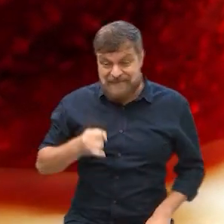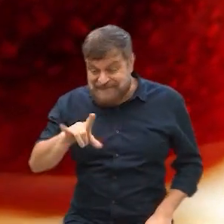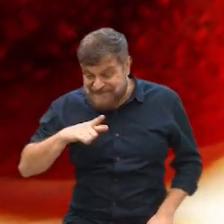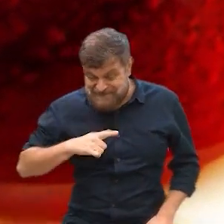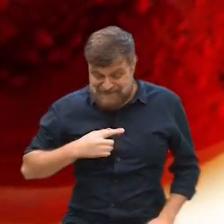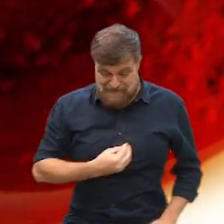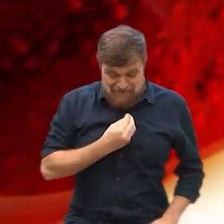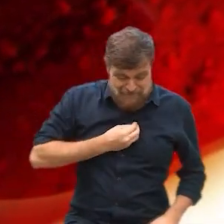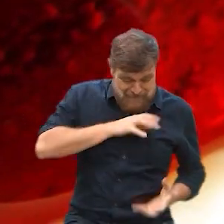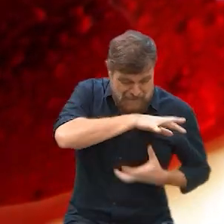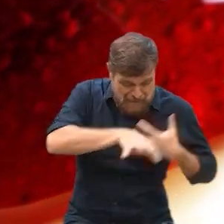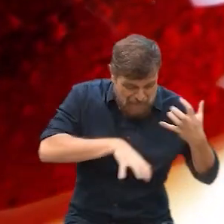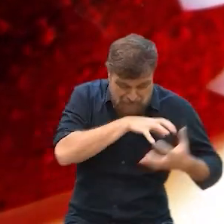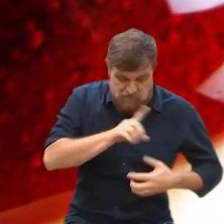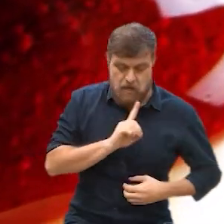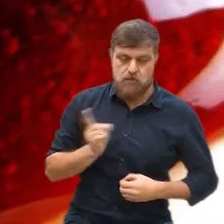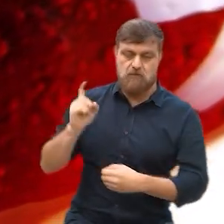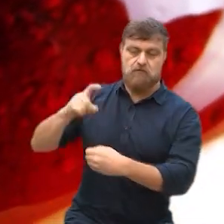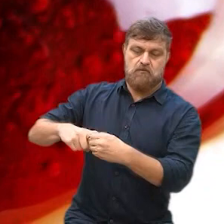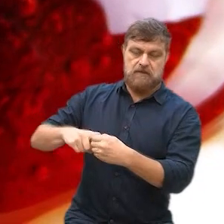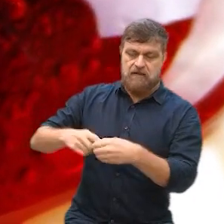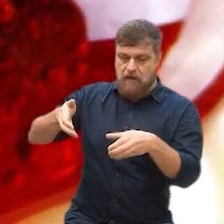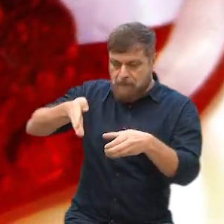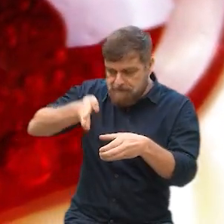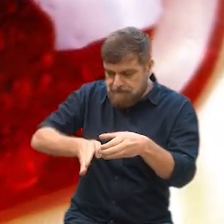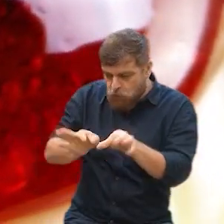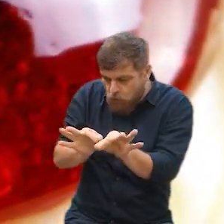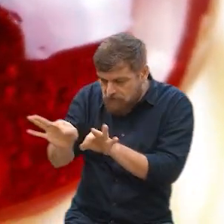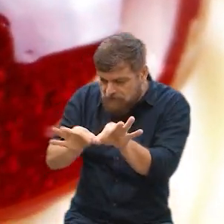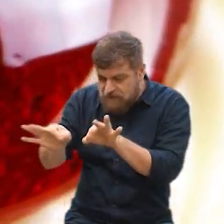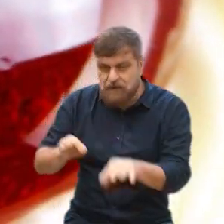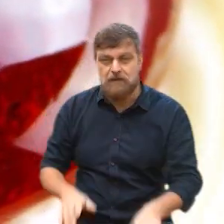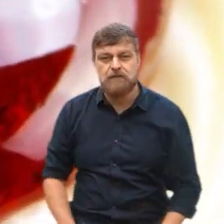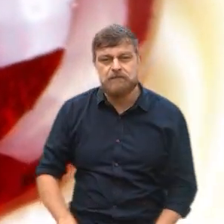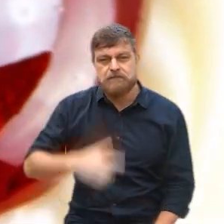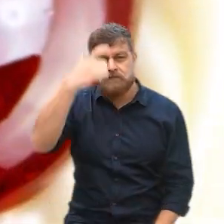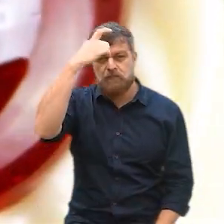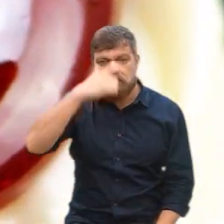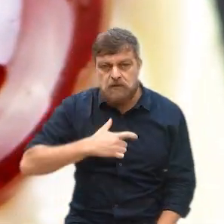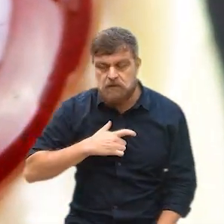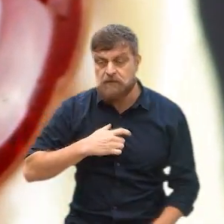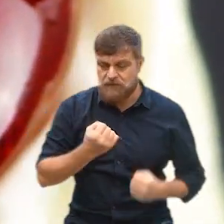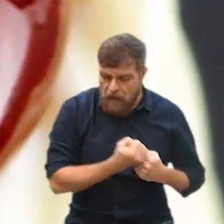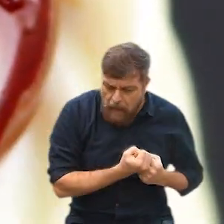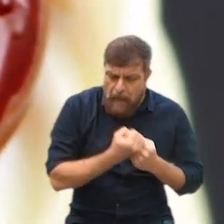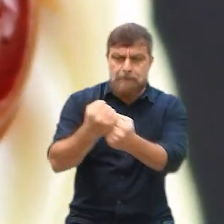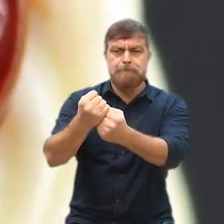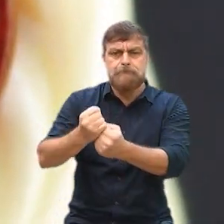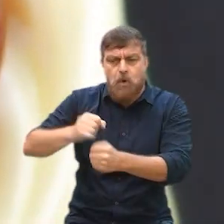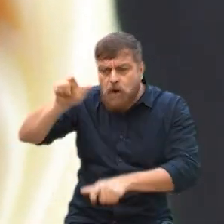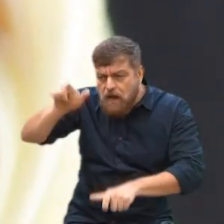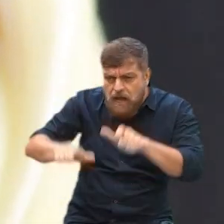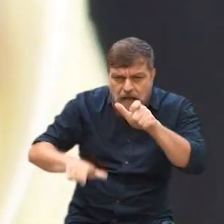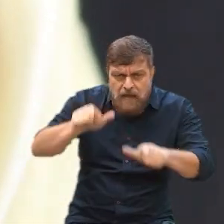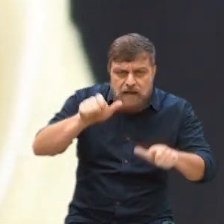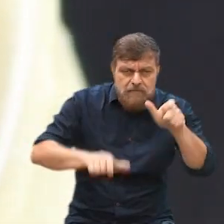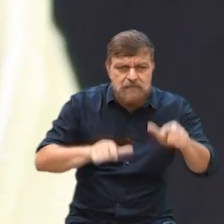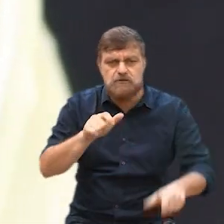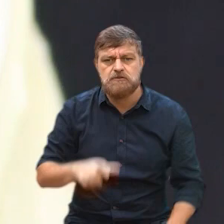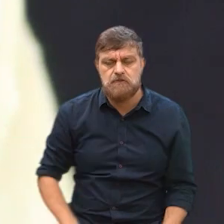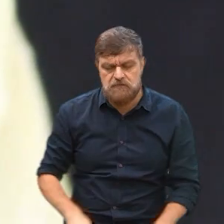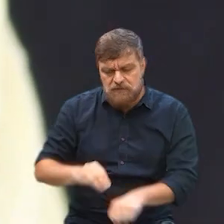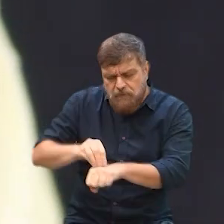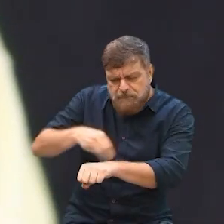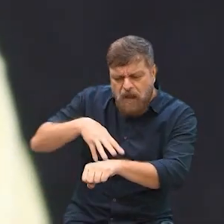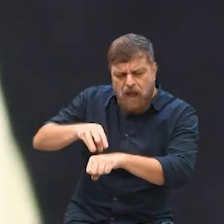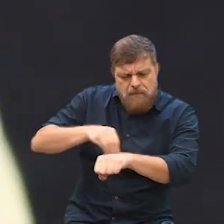me organizar, certamente eu não voltaria. E aí eu recebi muito apoio de muitas dicas,